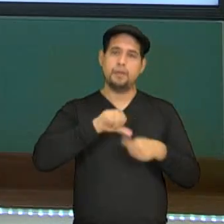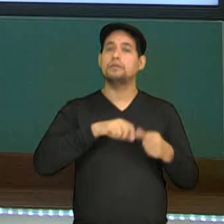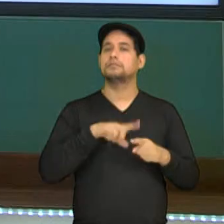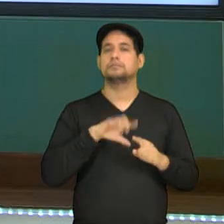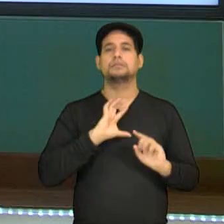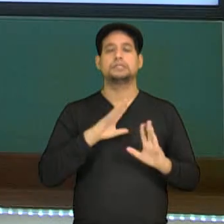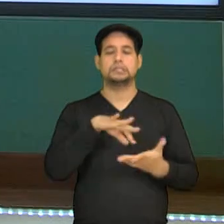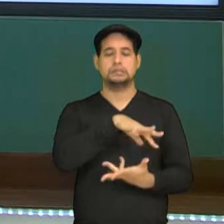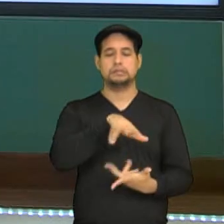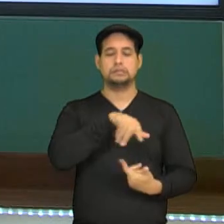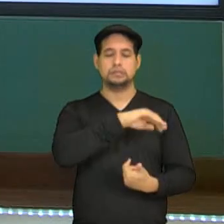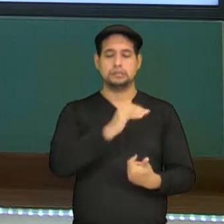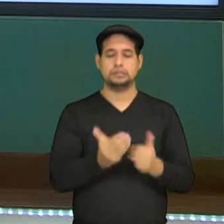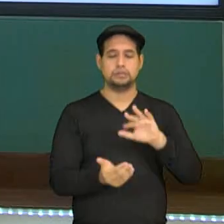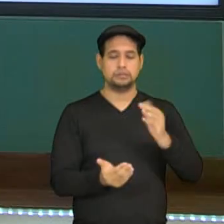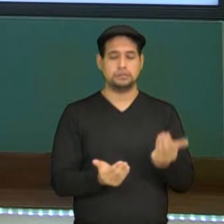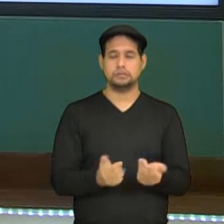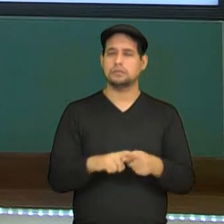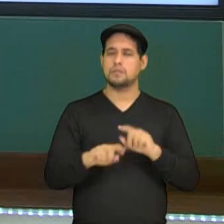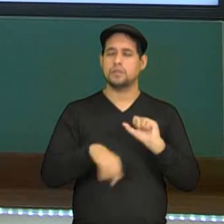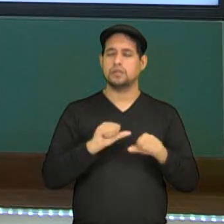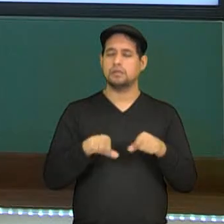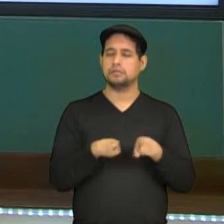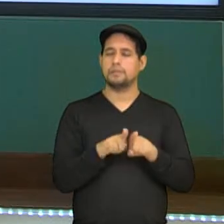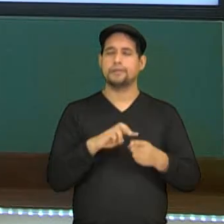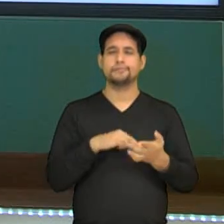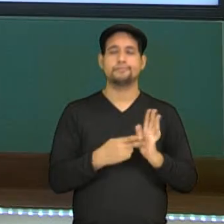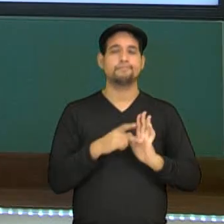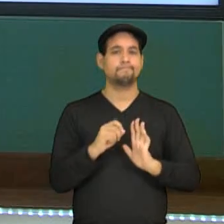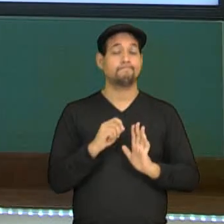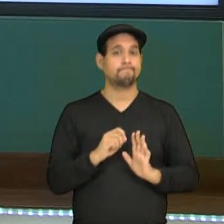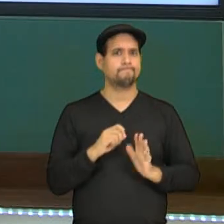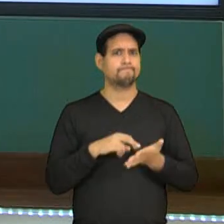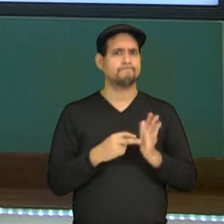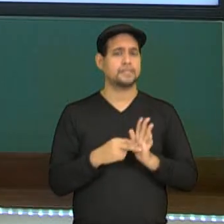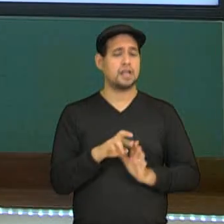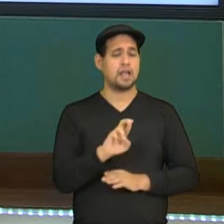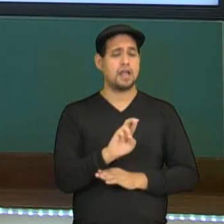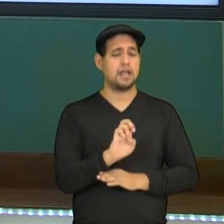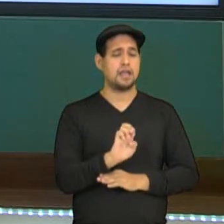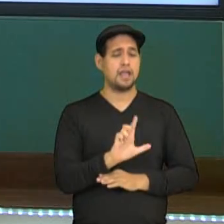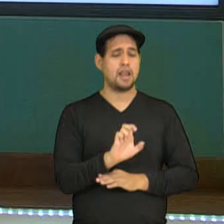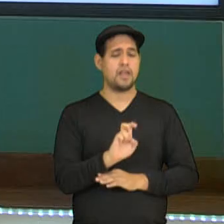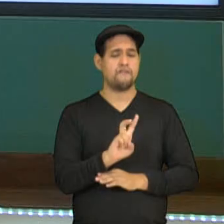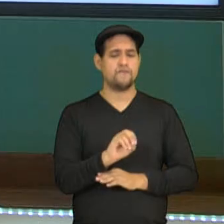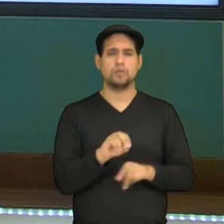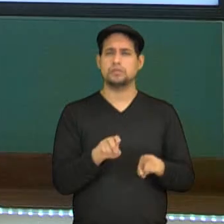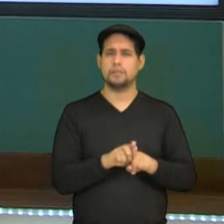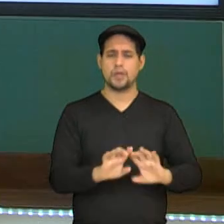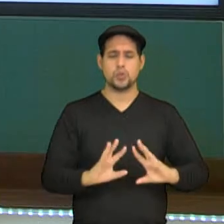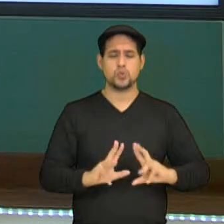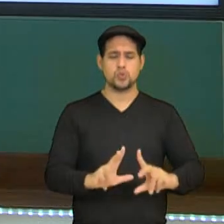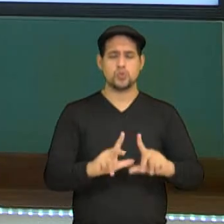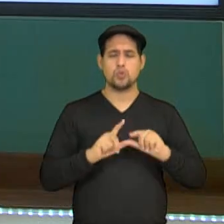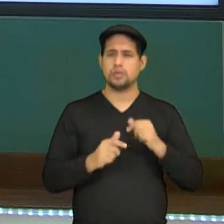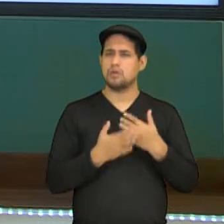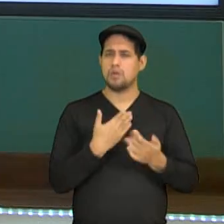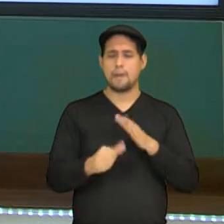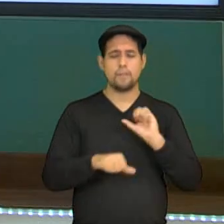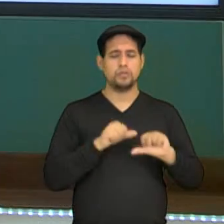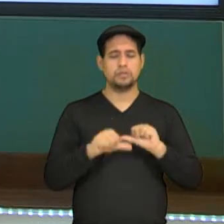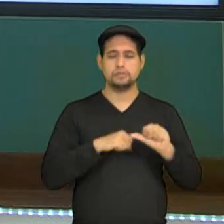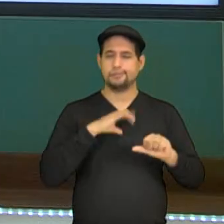crosta. E esta modificação, essas alterações na crosta é que nós entendemos como relevo, como sendo então toda e qualquer